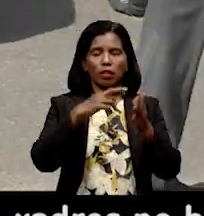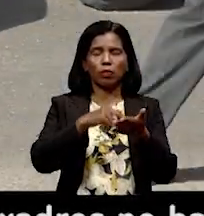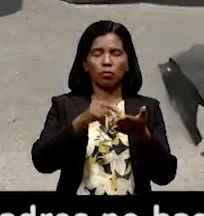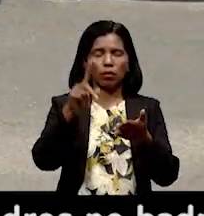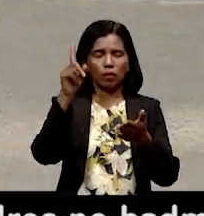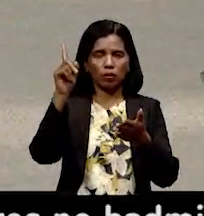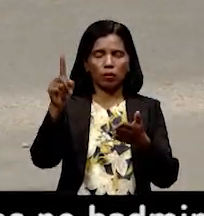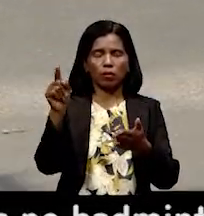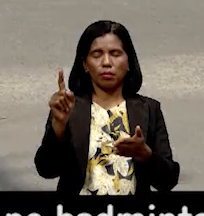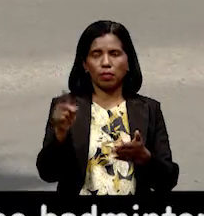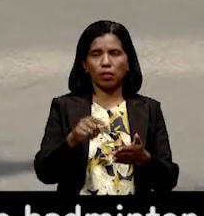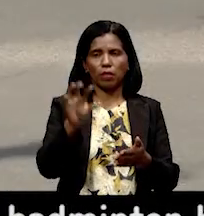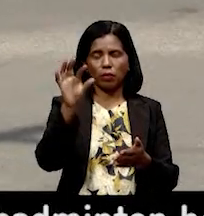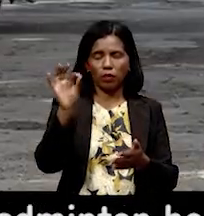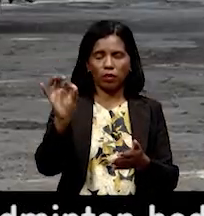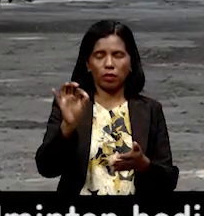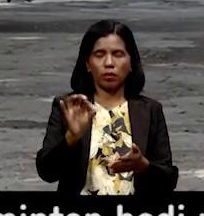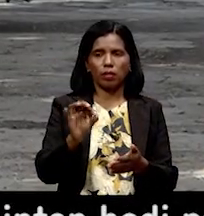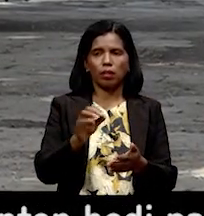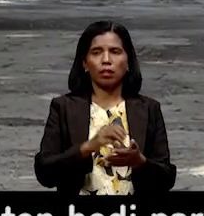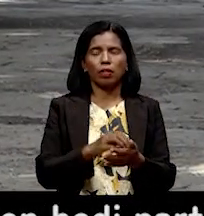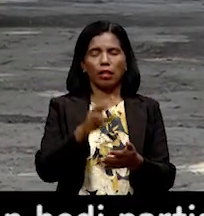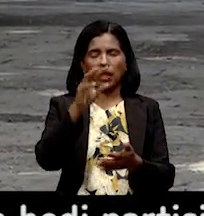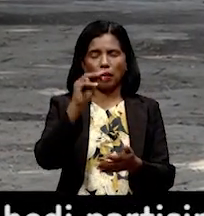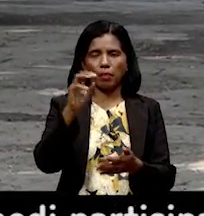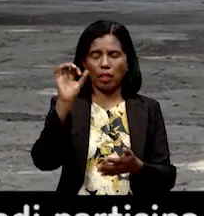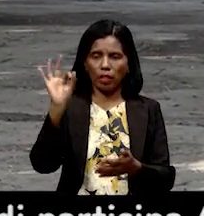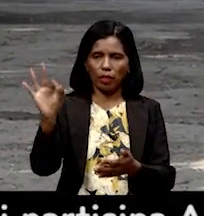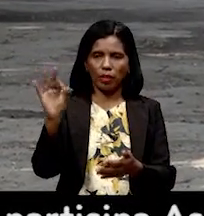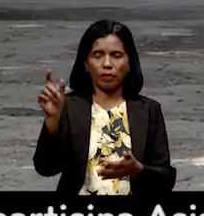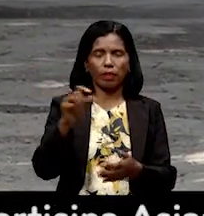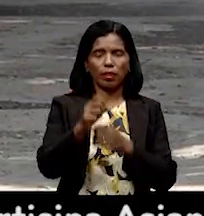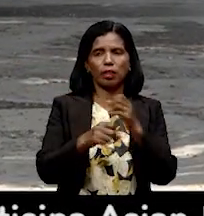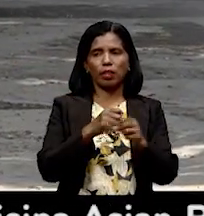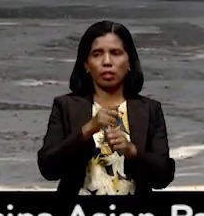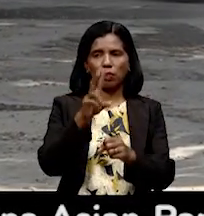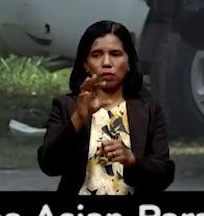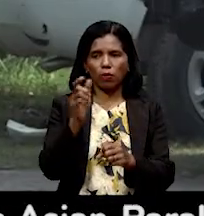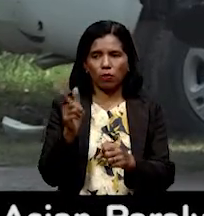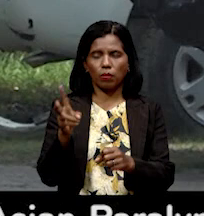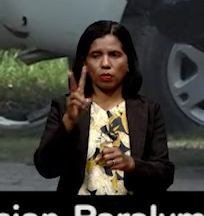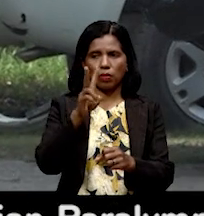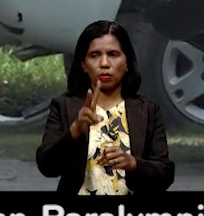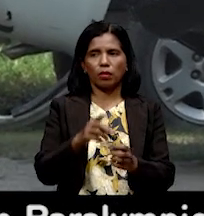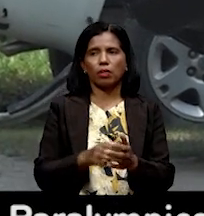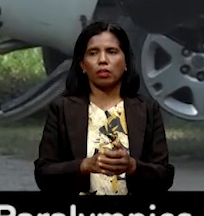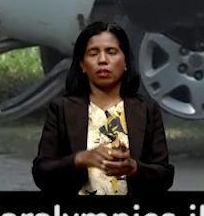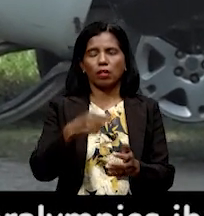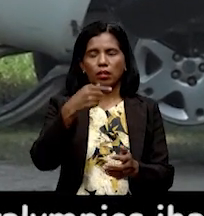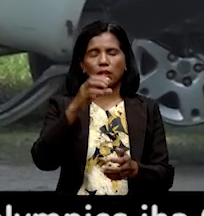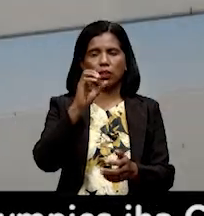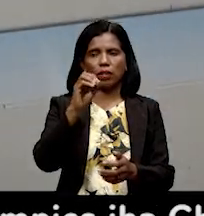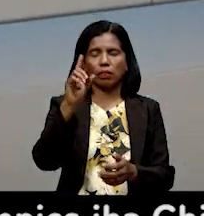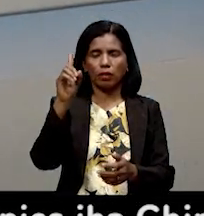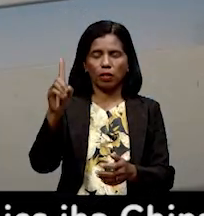bara oitavu bara zige emi trasu MFI bara tinan rihun rua rua nulu resin rua trasu zero ida bakada